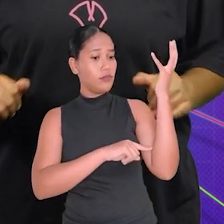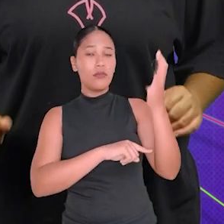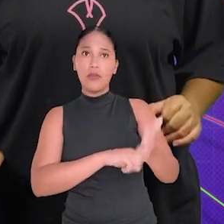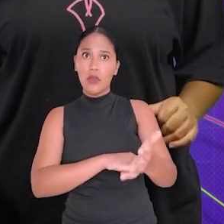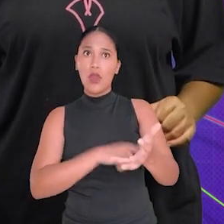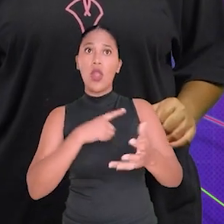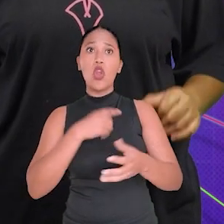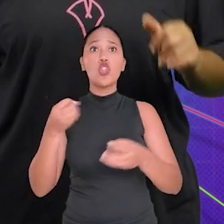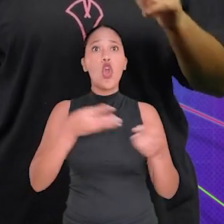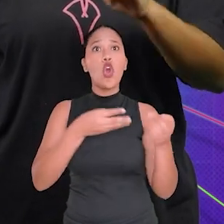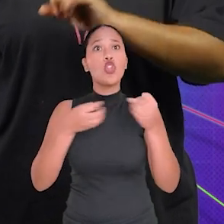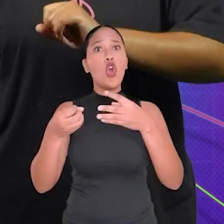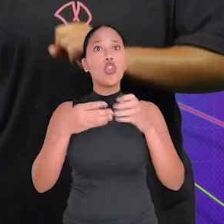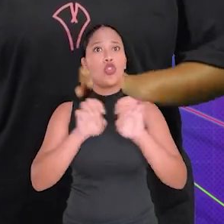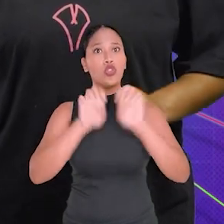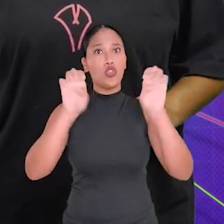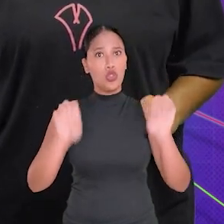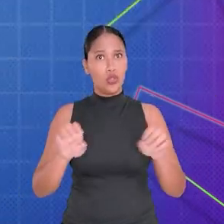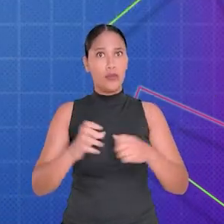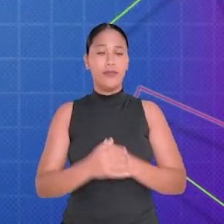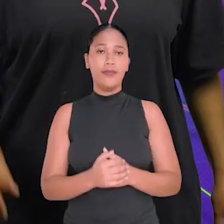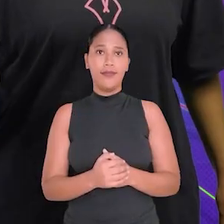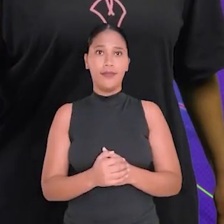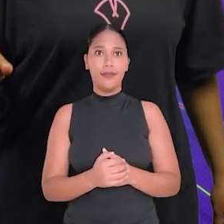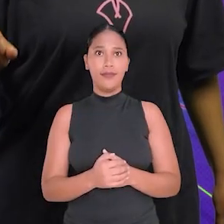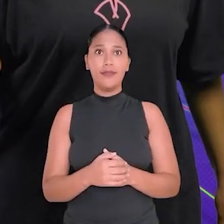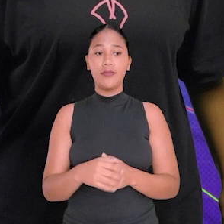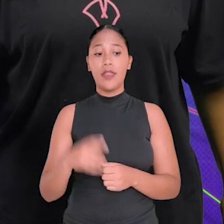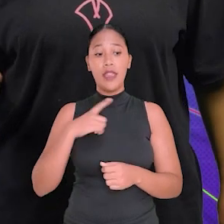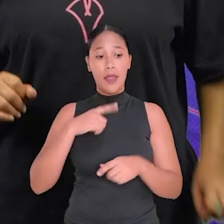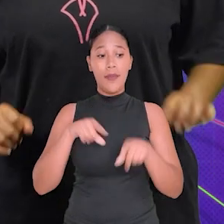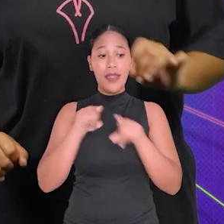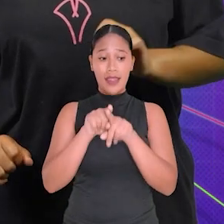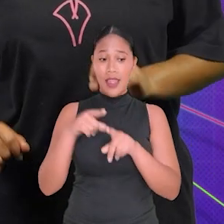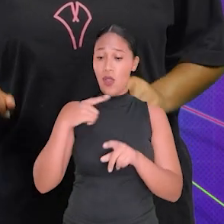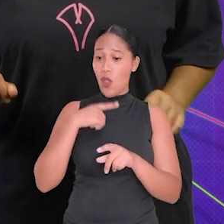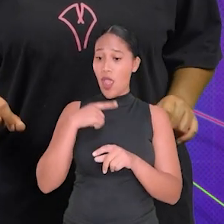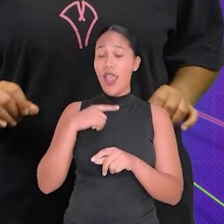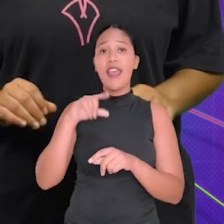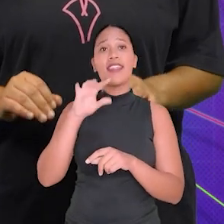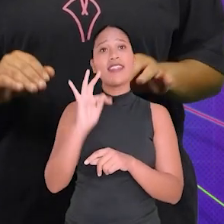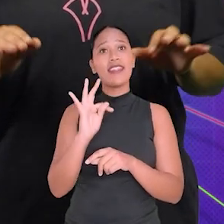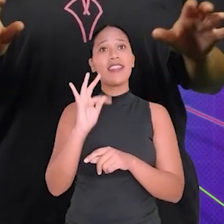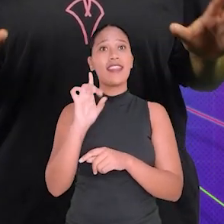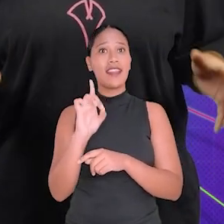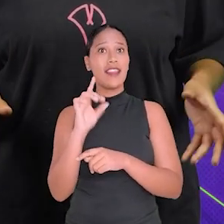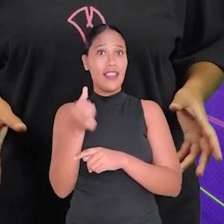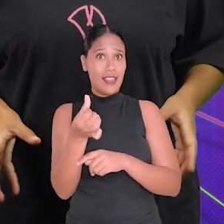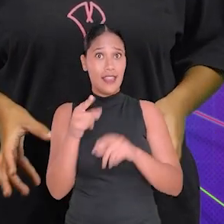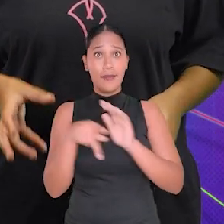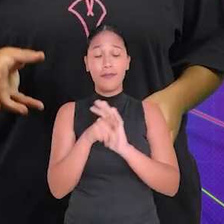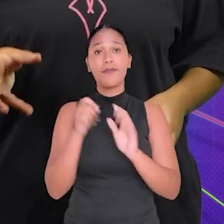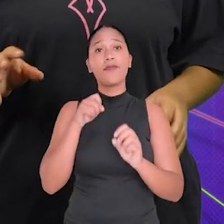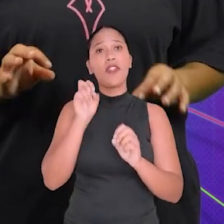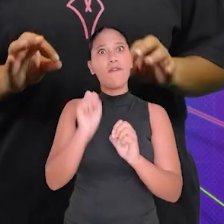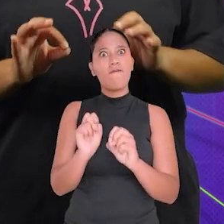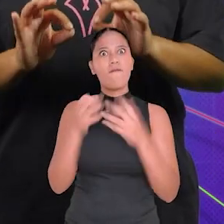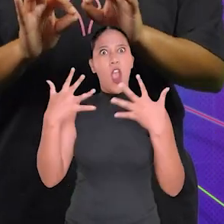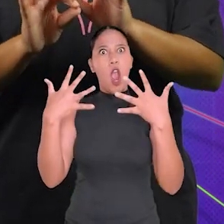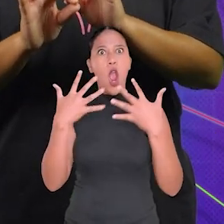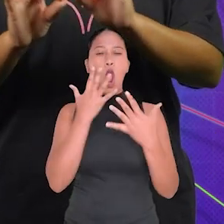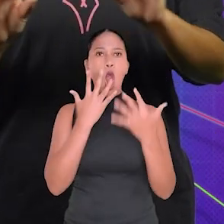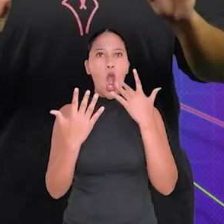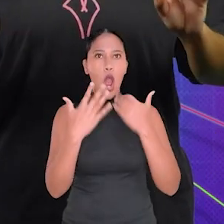cortá-la e obter madeira para construir novas estruturas. O Bloons TD6 é um jogo eletrônico de estratégia que apresenta uma estética